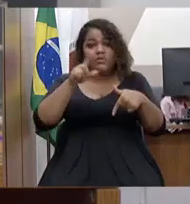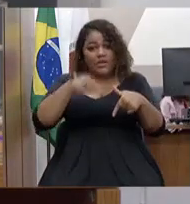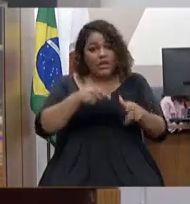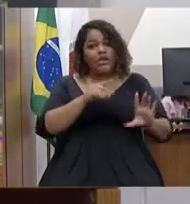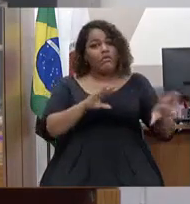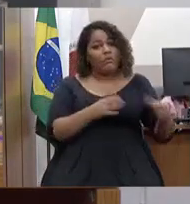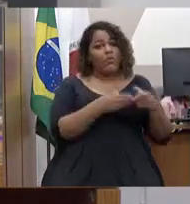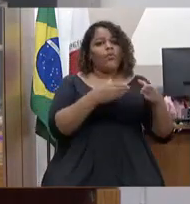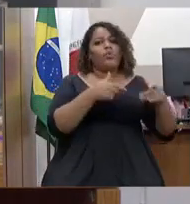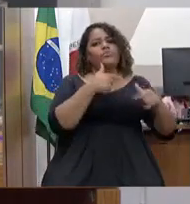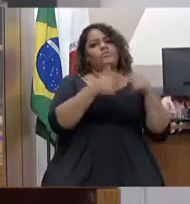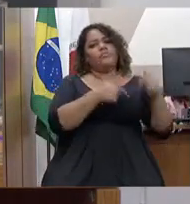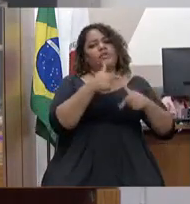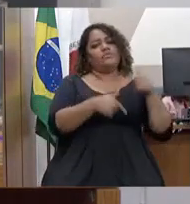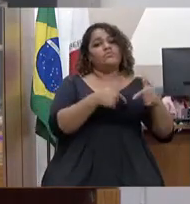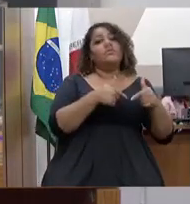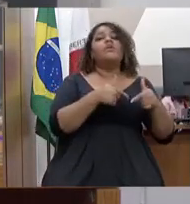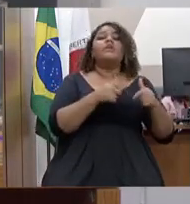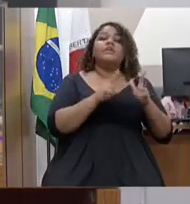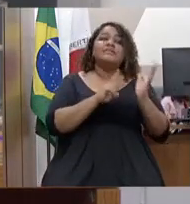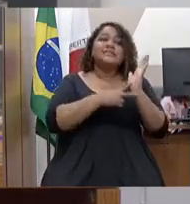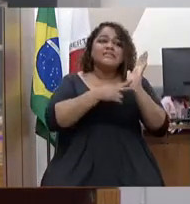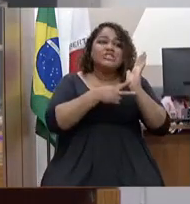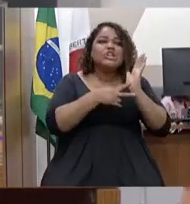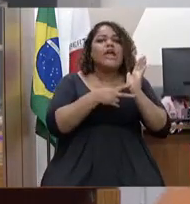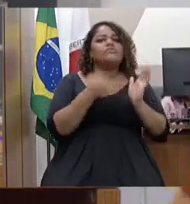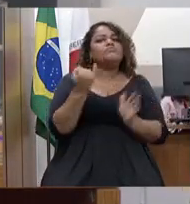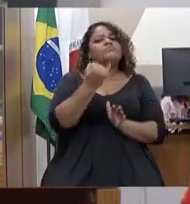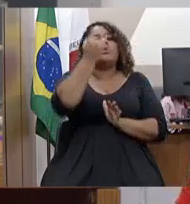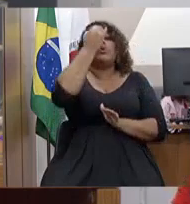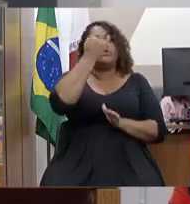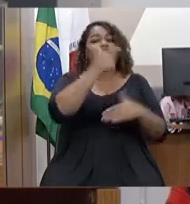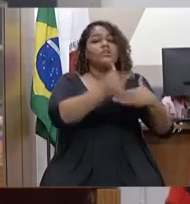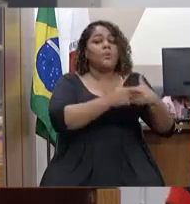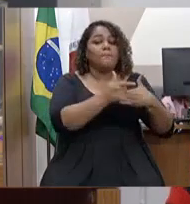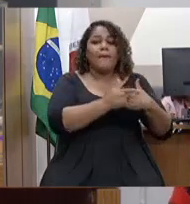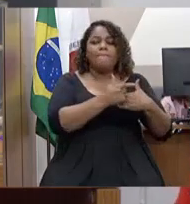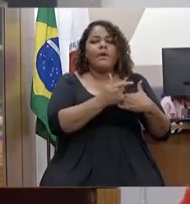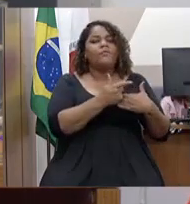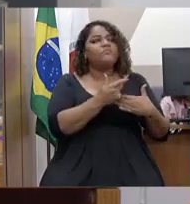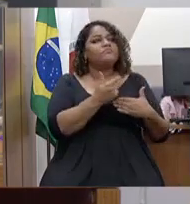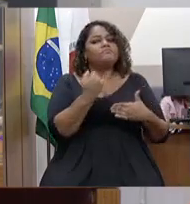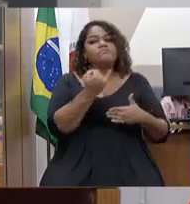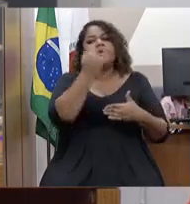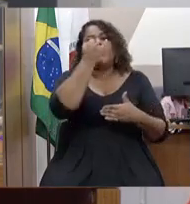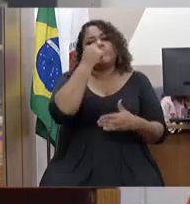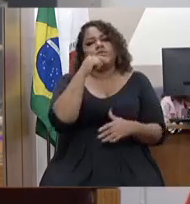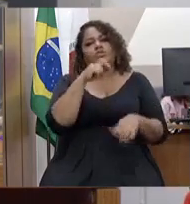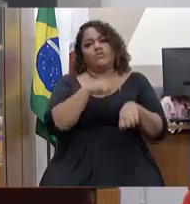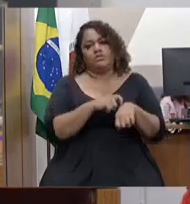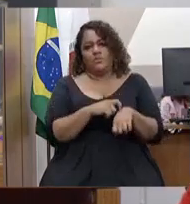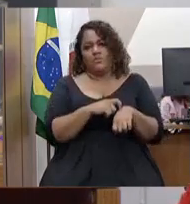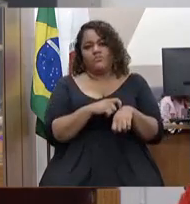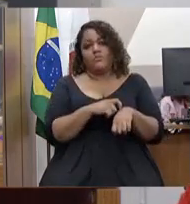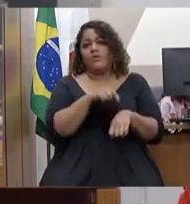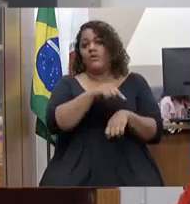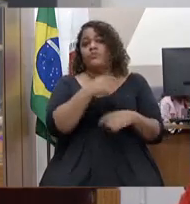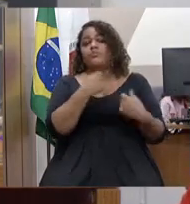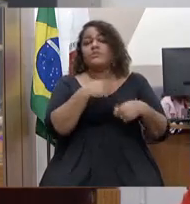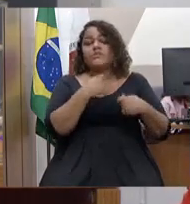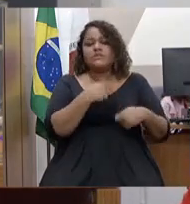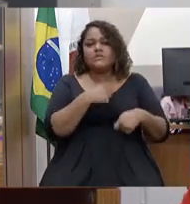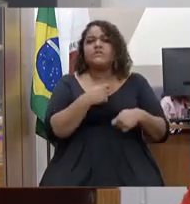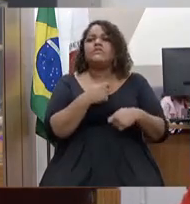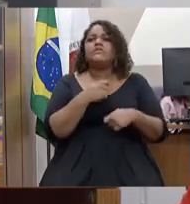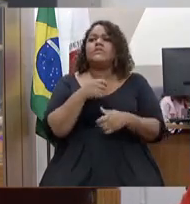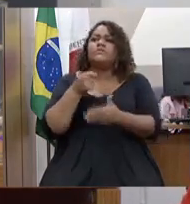temos papel importante nesse momento nós temos que exigir do governo Lula a revogação da reforma da